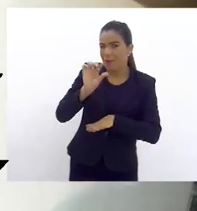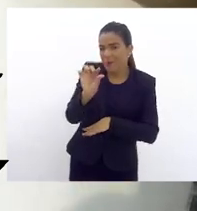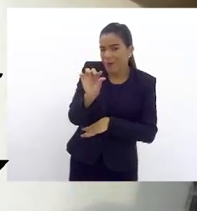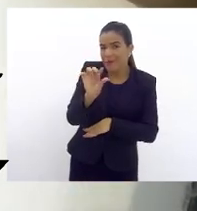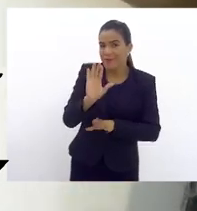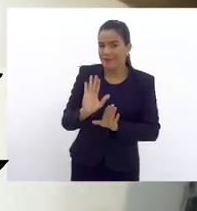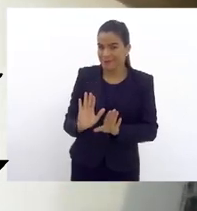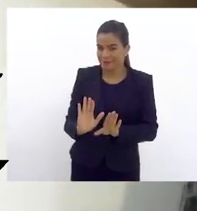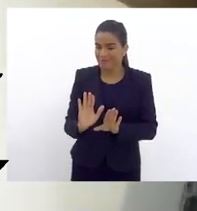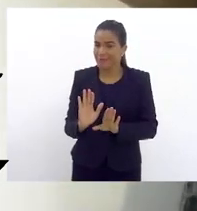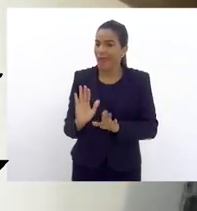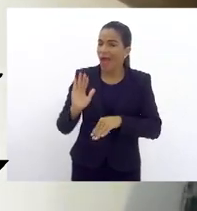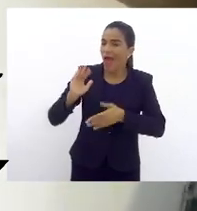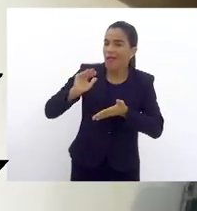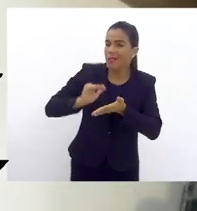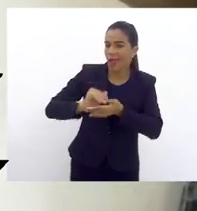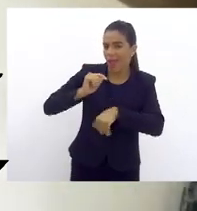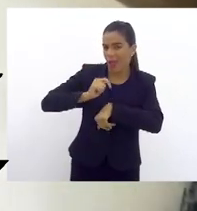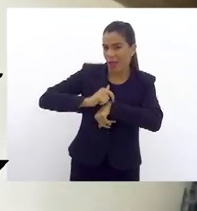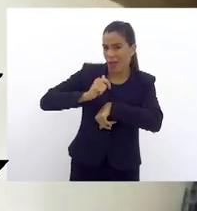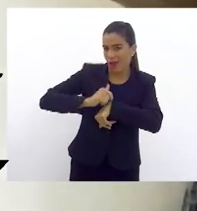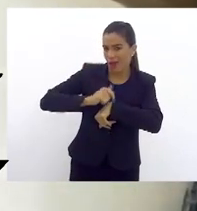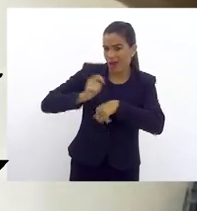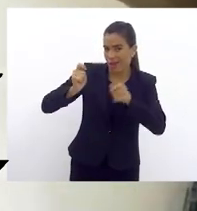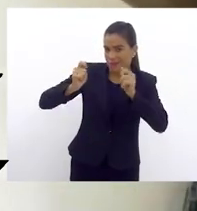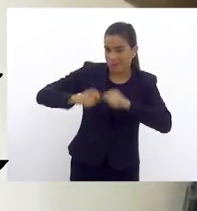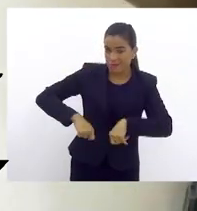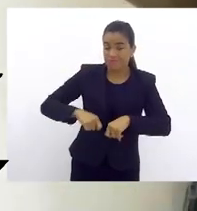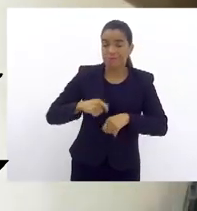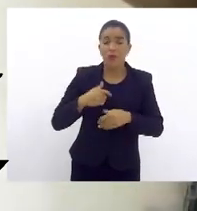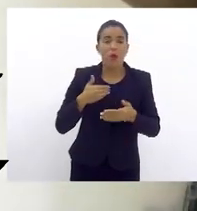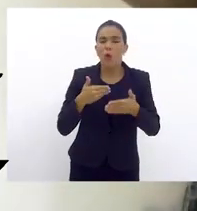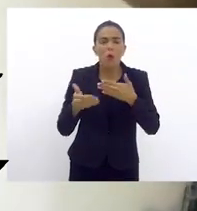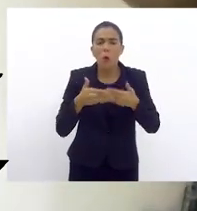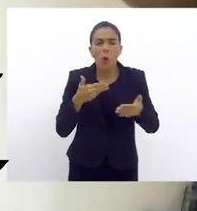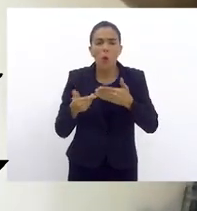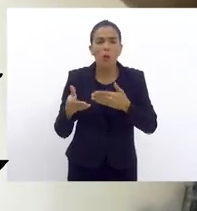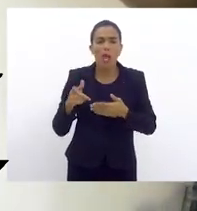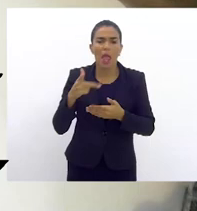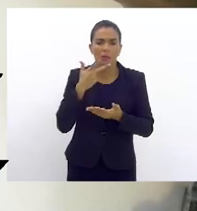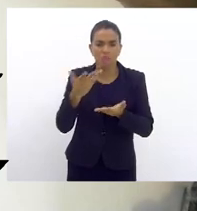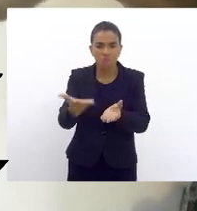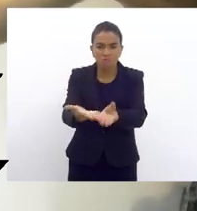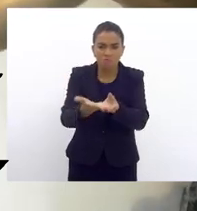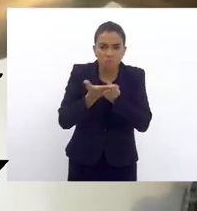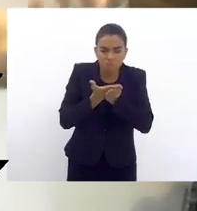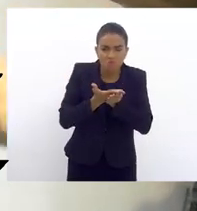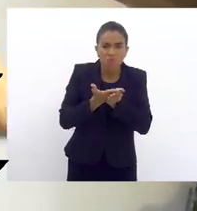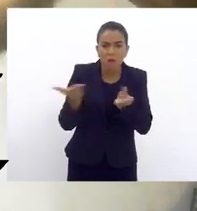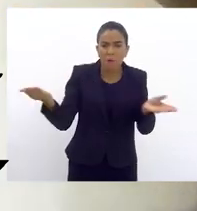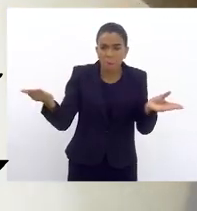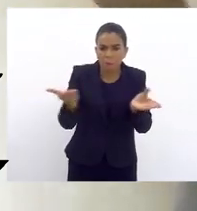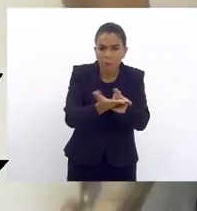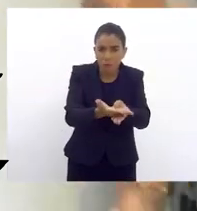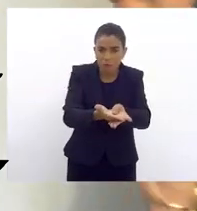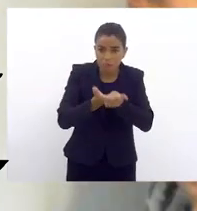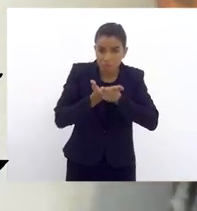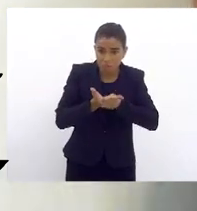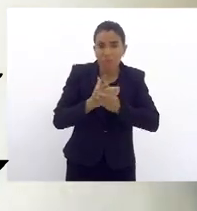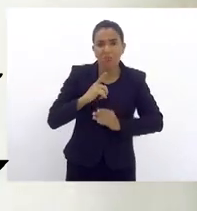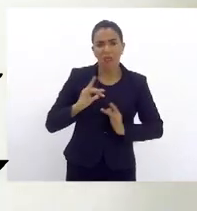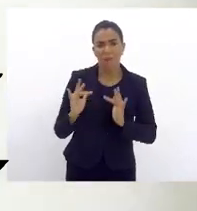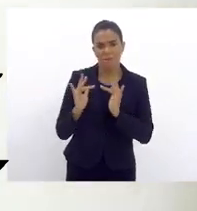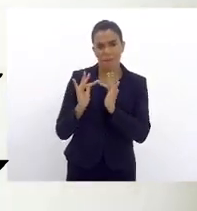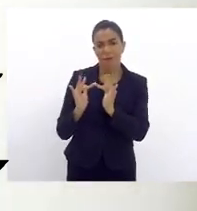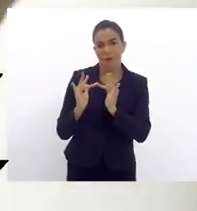até onde eu puder Mas qualquer encaminhamento que essa audiência pública queira fazer tem os meus